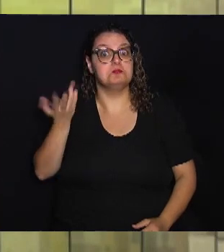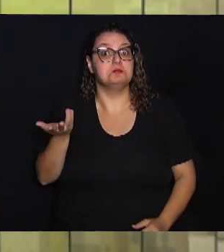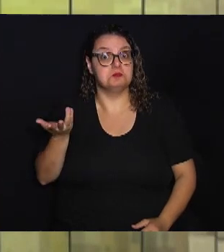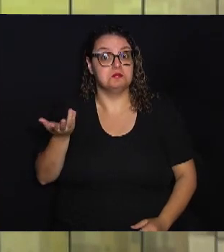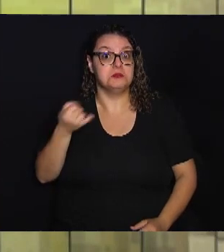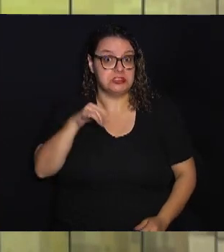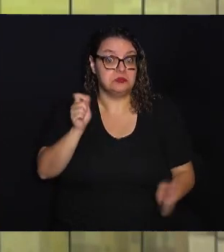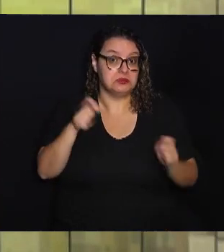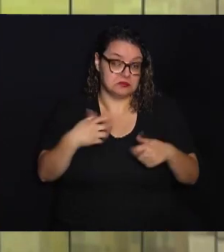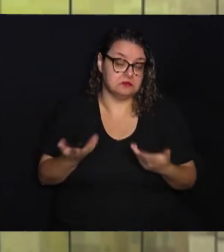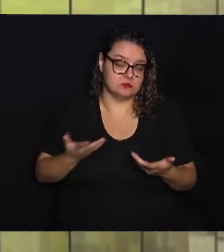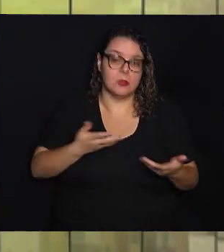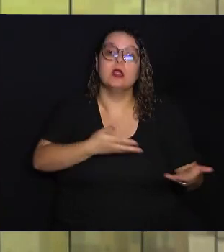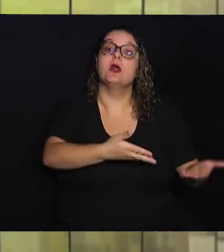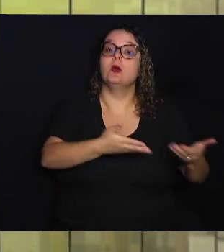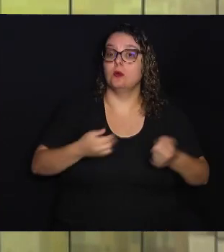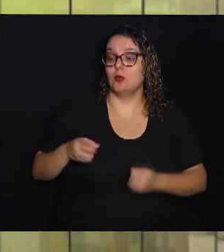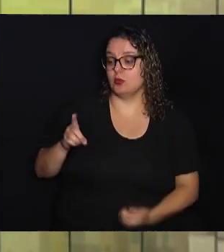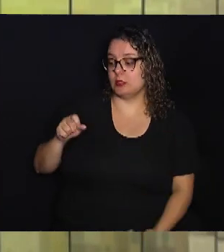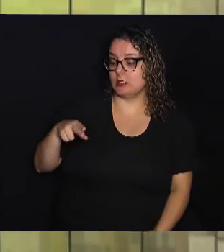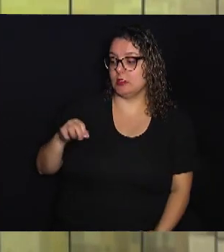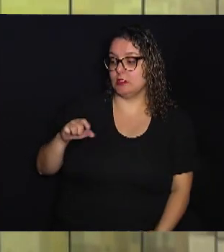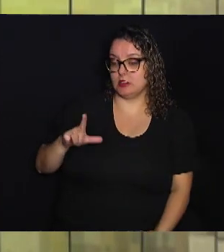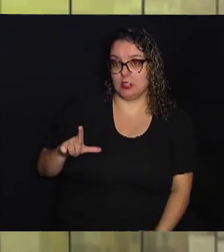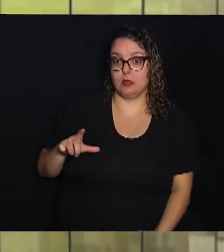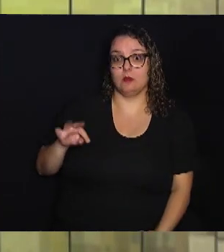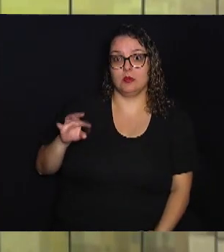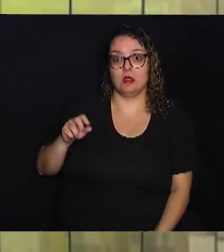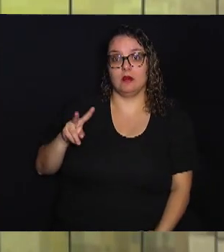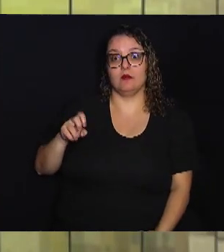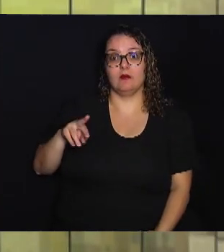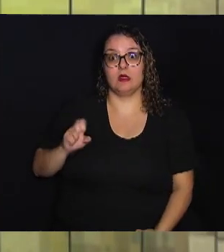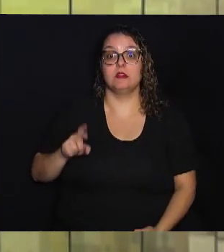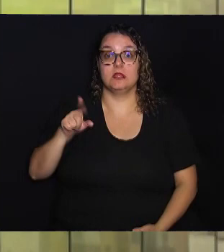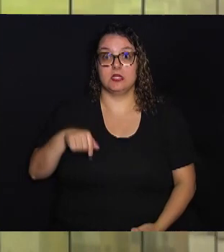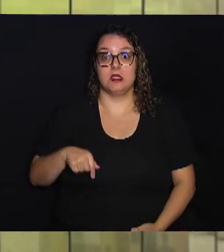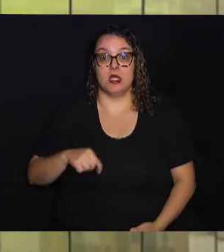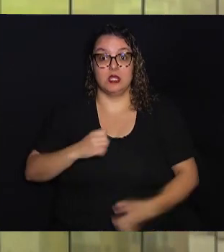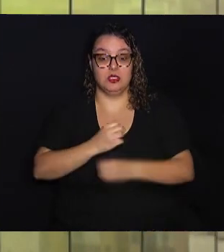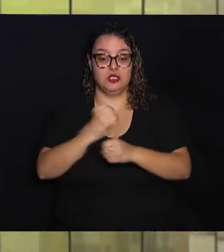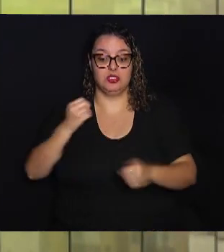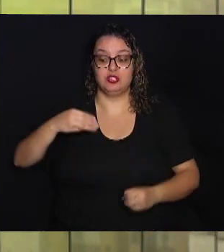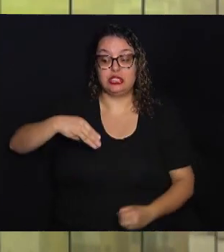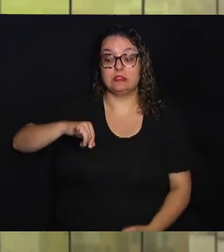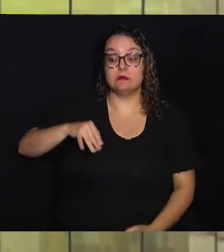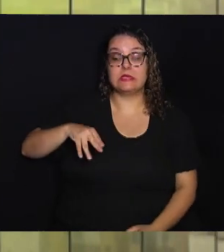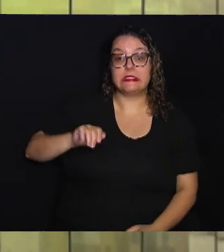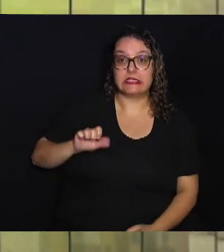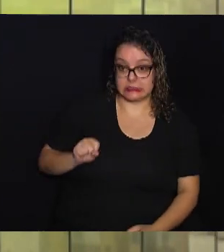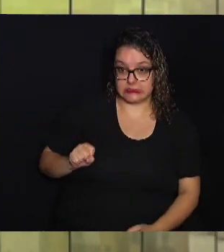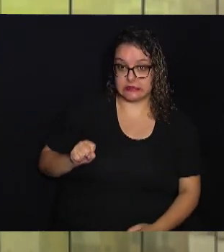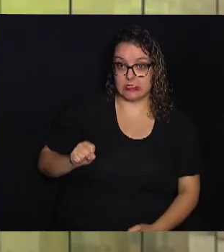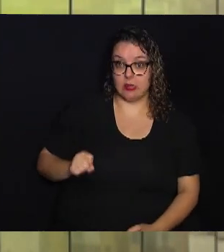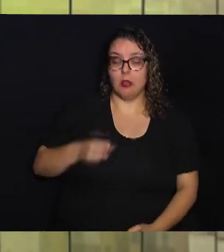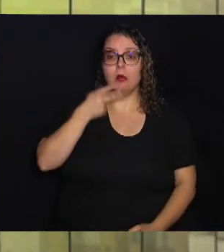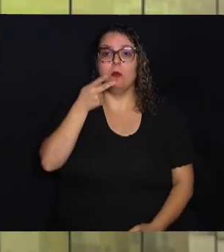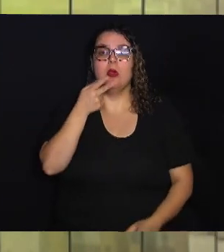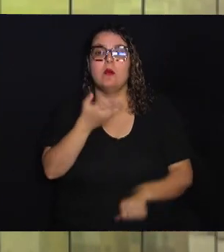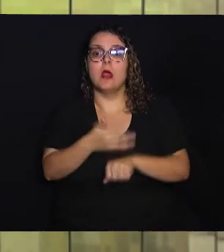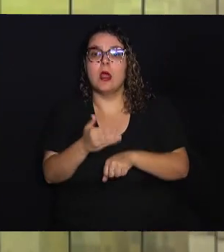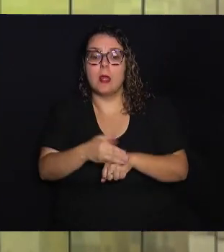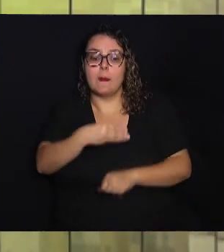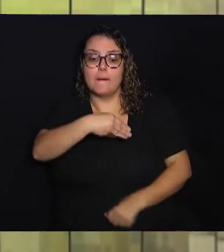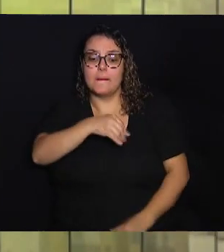ser possível, não é? E agora a gente convidou então o Daniel Pimentel Tavares, que é engenheiro de Minas, para falar para a gente como é